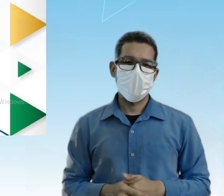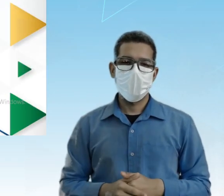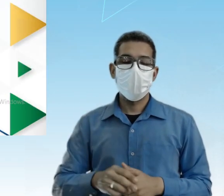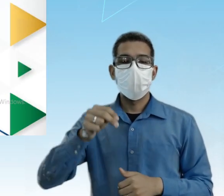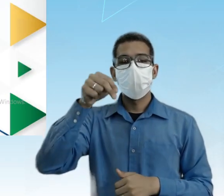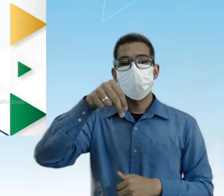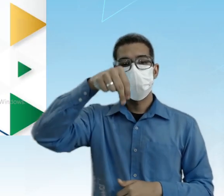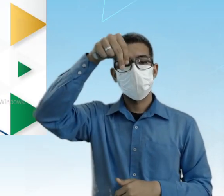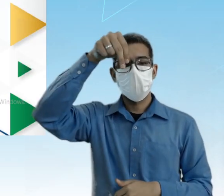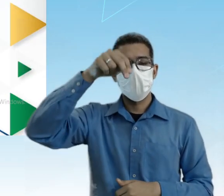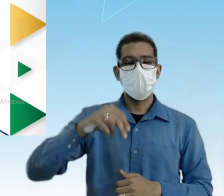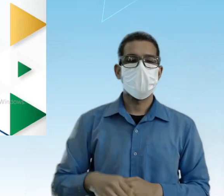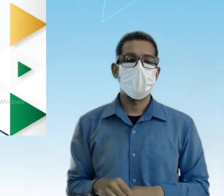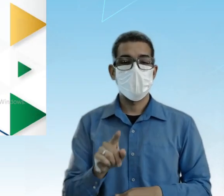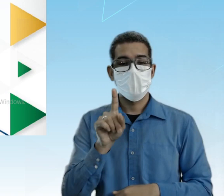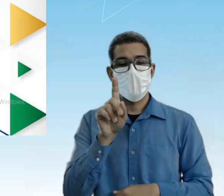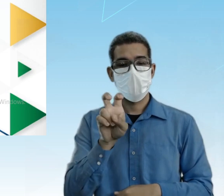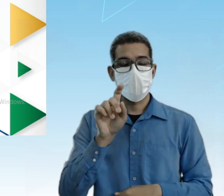Norte, gente,